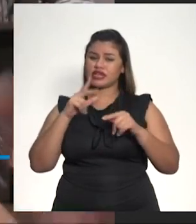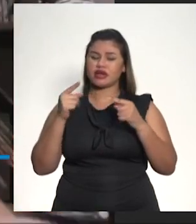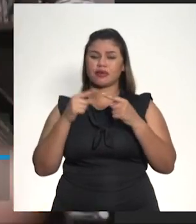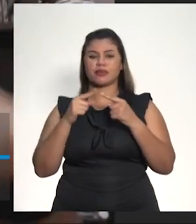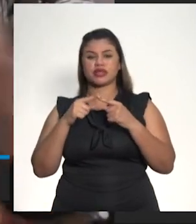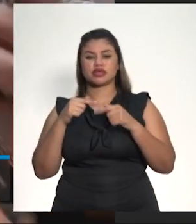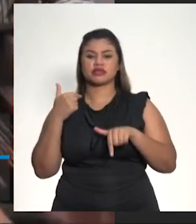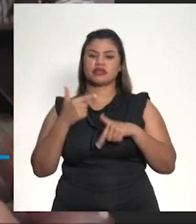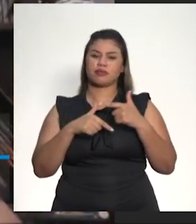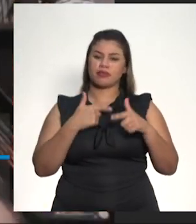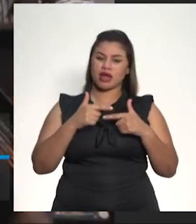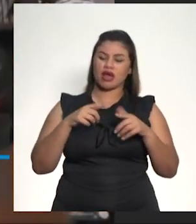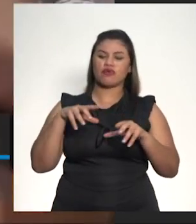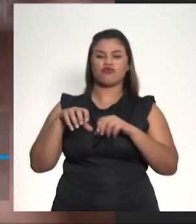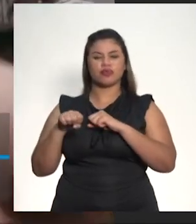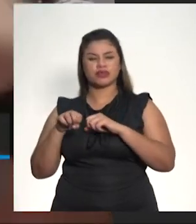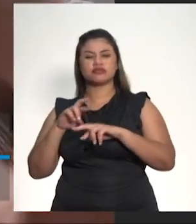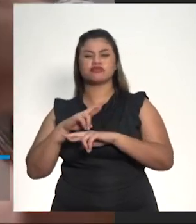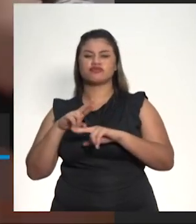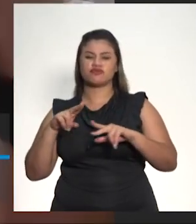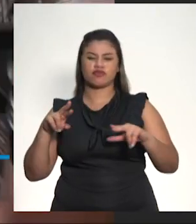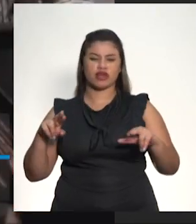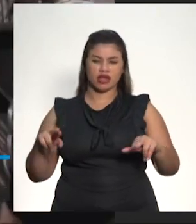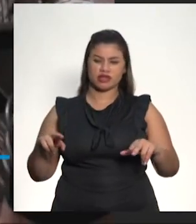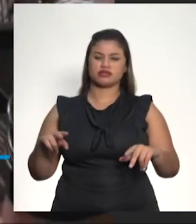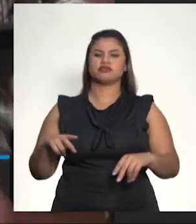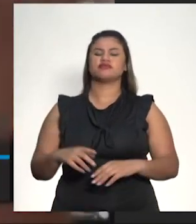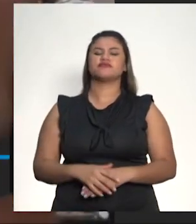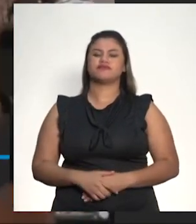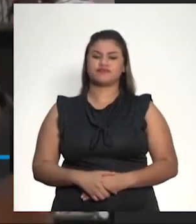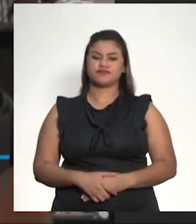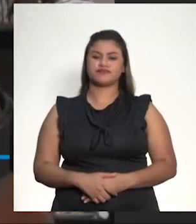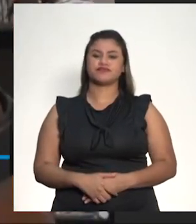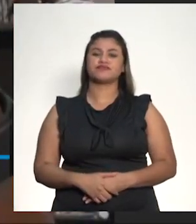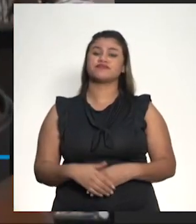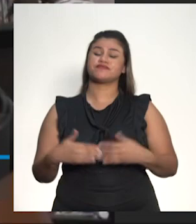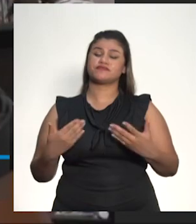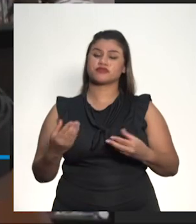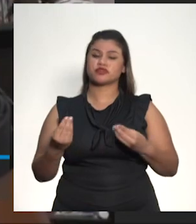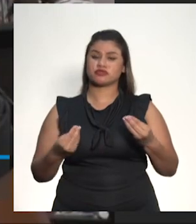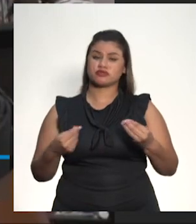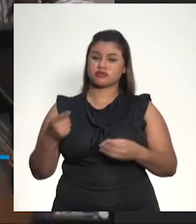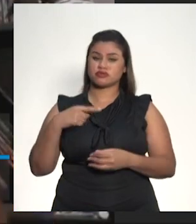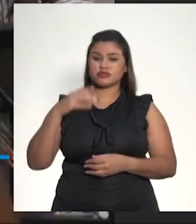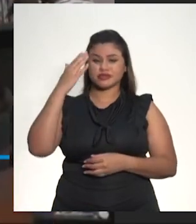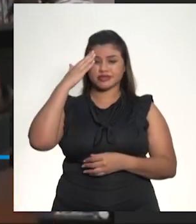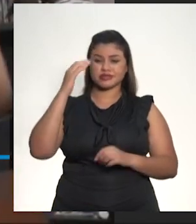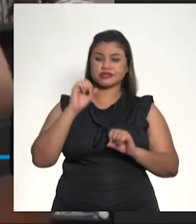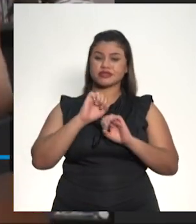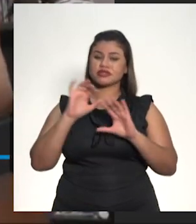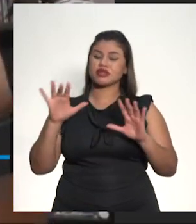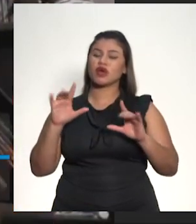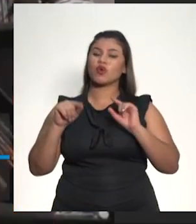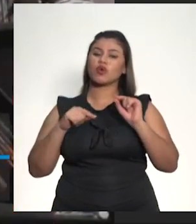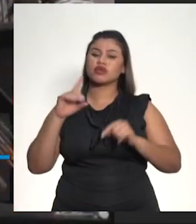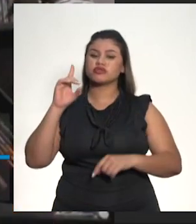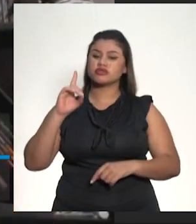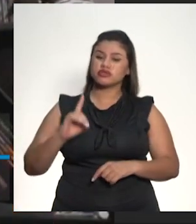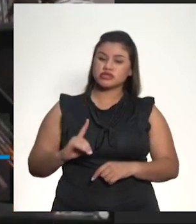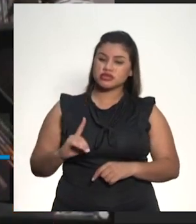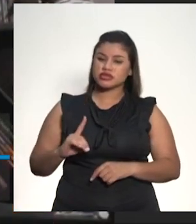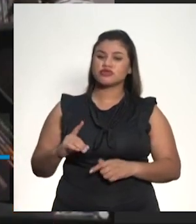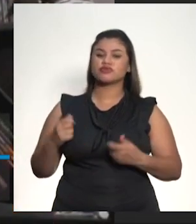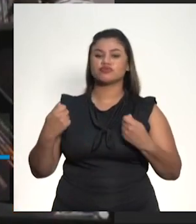condições de trabalho, de formação, entre outras milhões de coisas. Então a gente também tem que entender que muitas vezes os nossos direitos também precisam